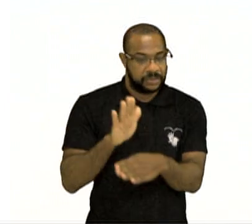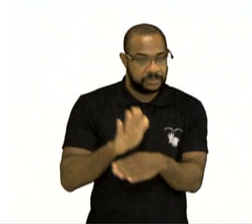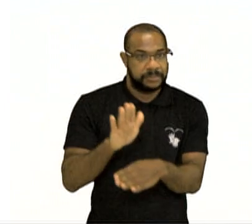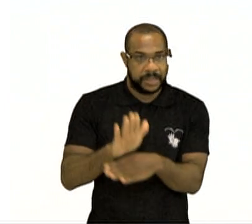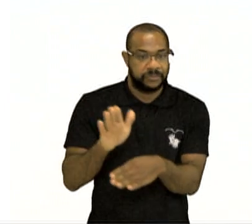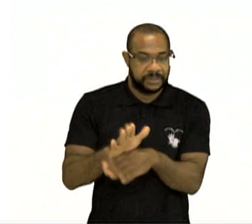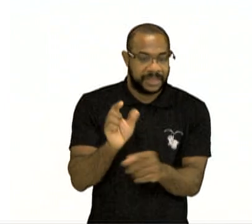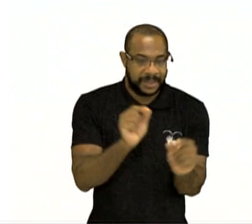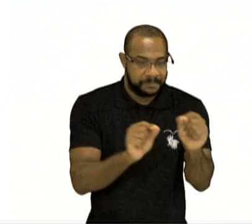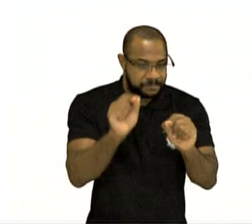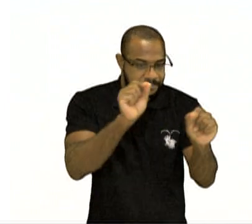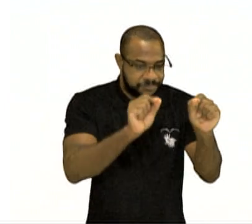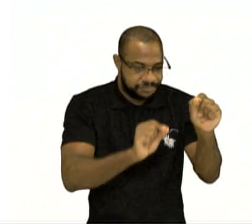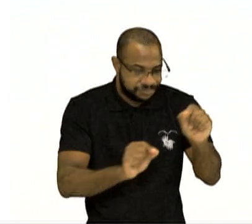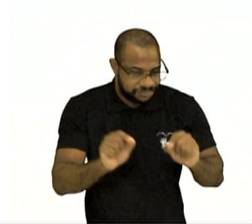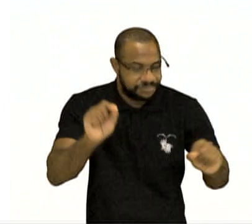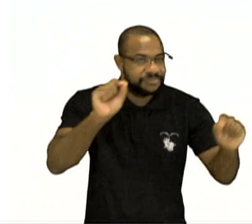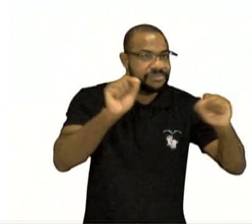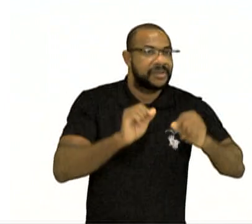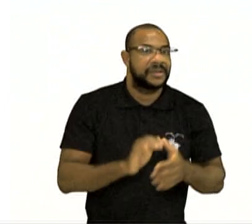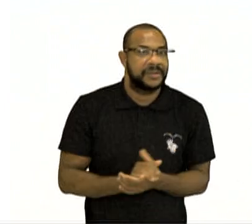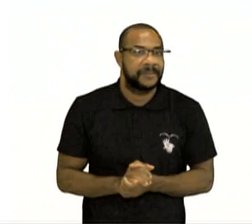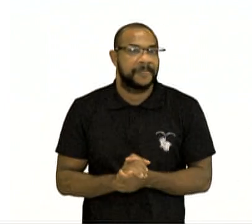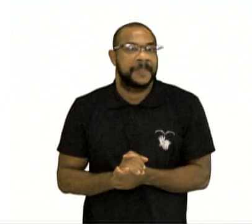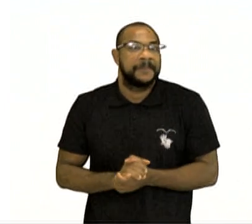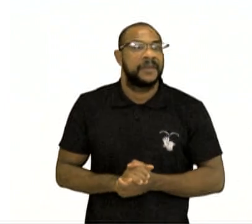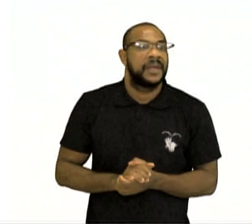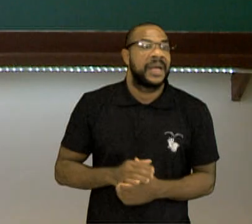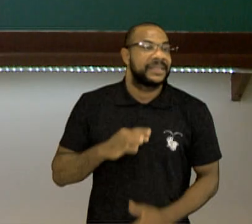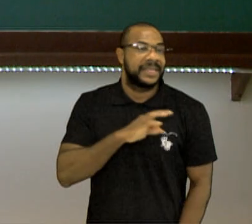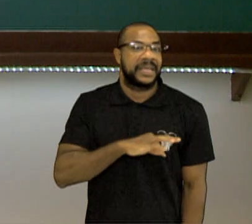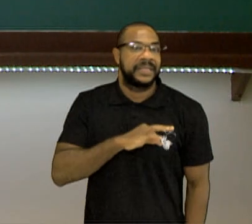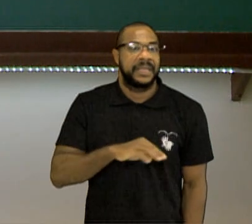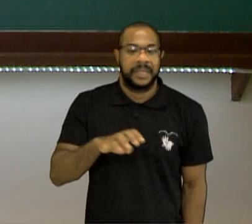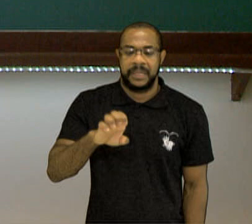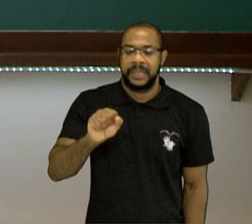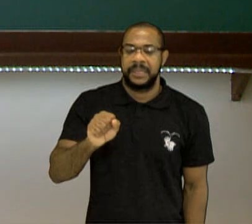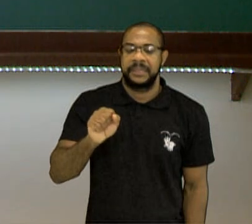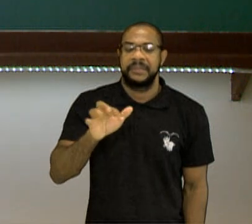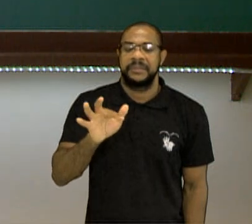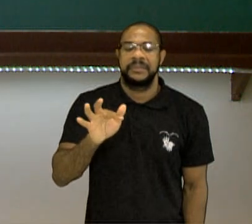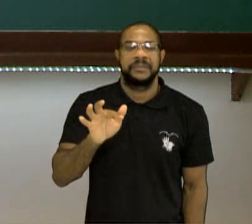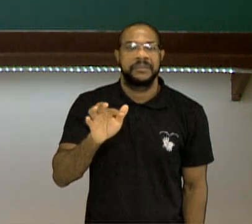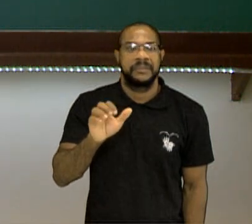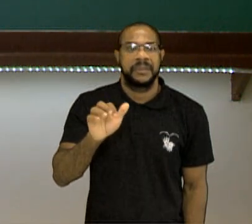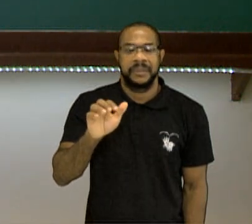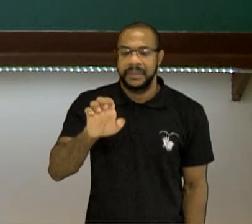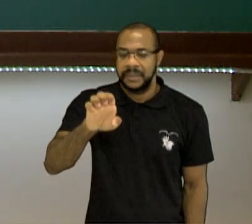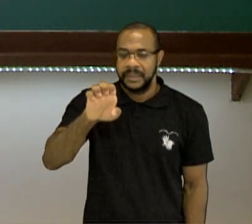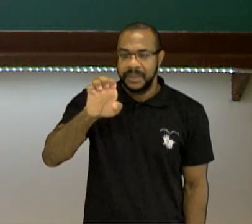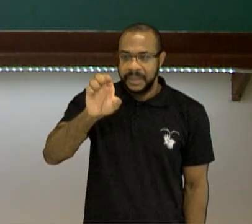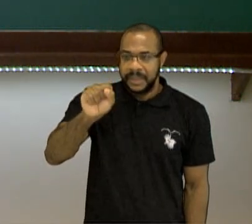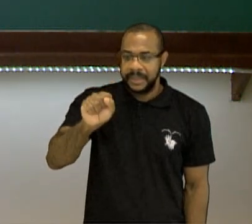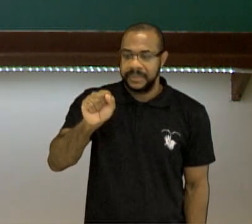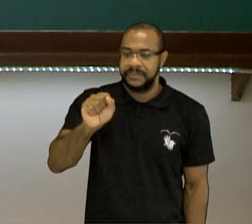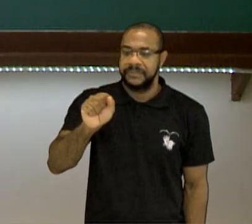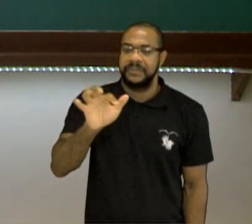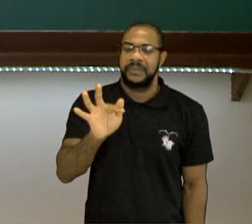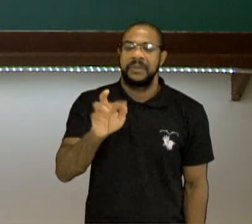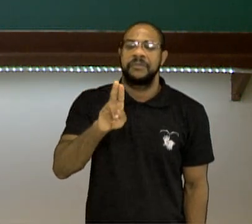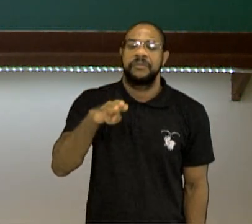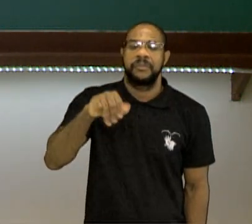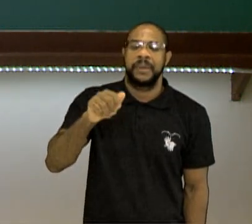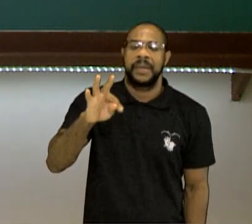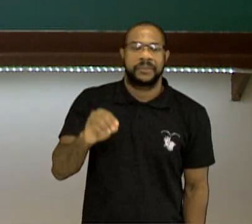dessa pintura, que é a técnica do esfumato. Você não tem o contorno, a linha de contorno, ela